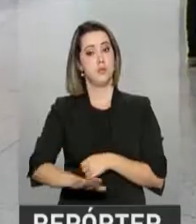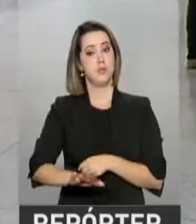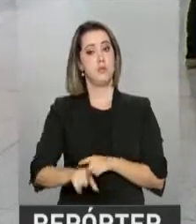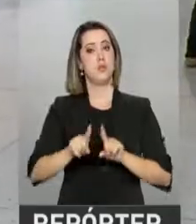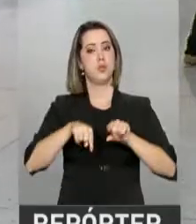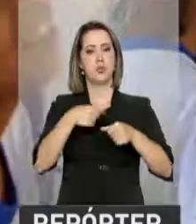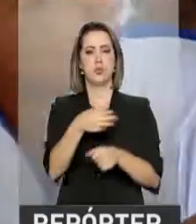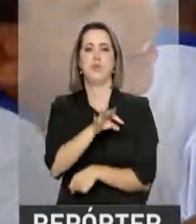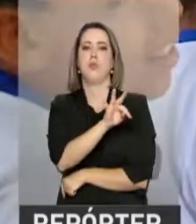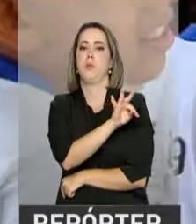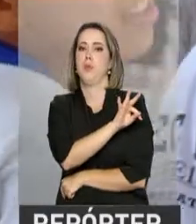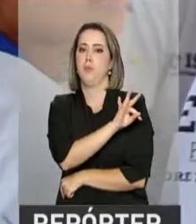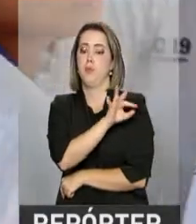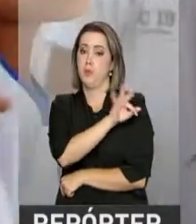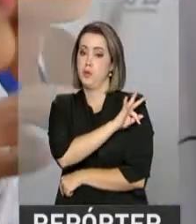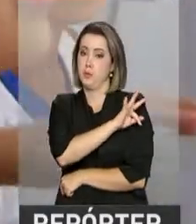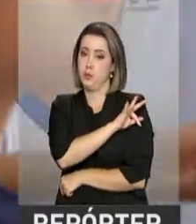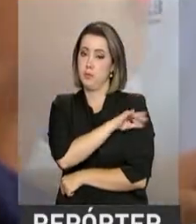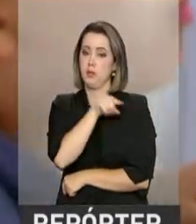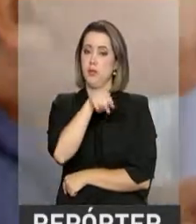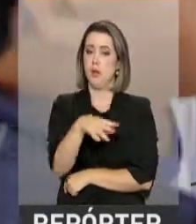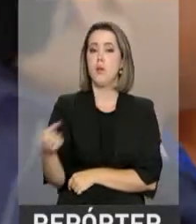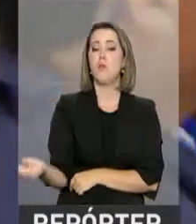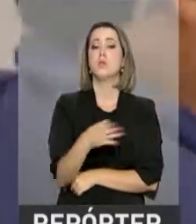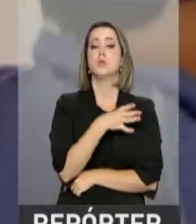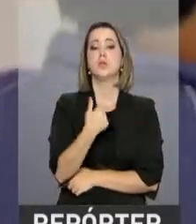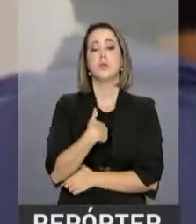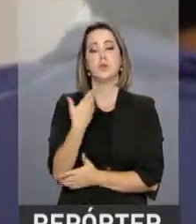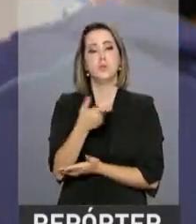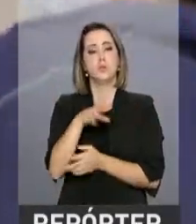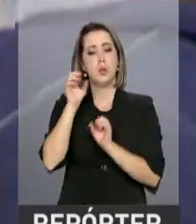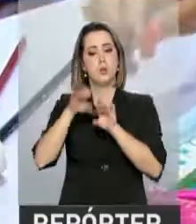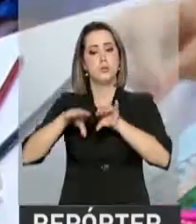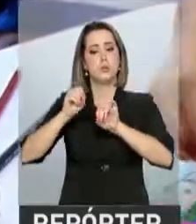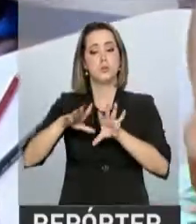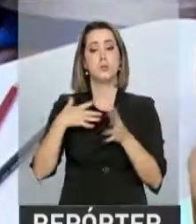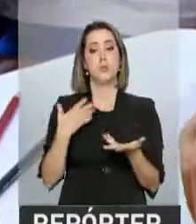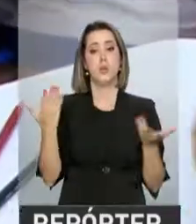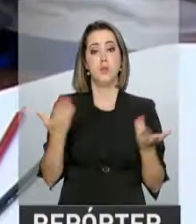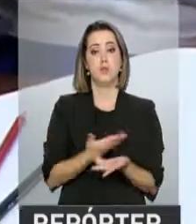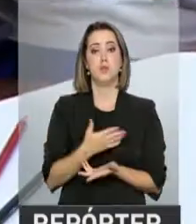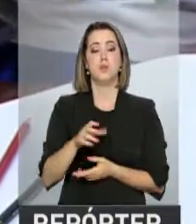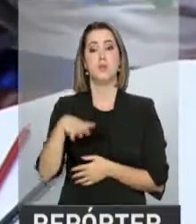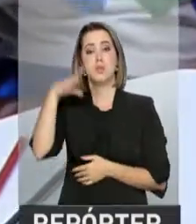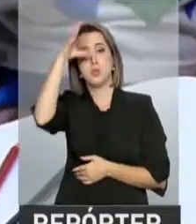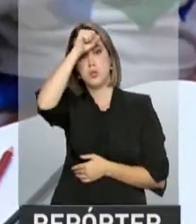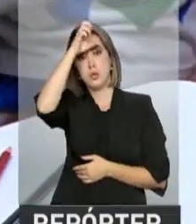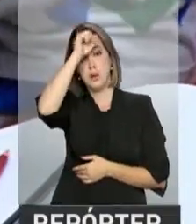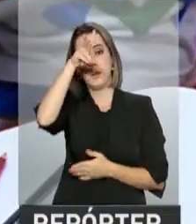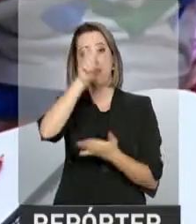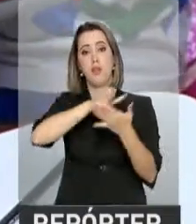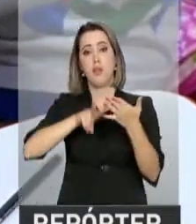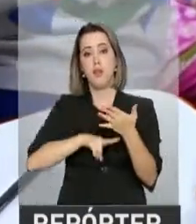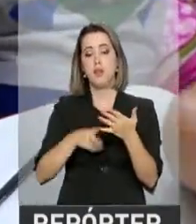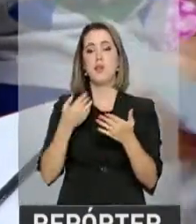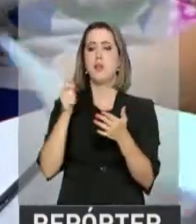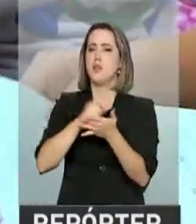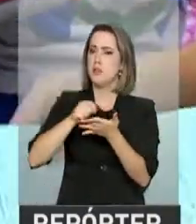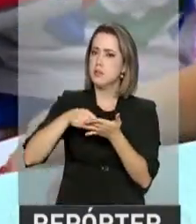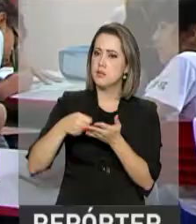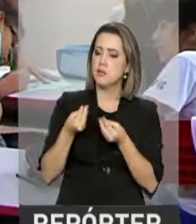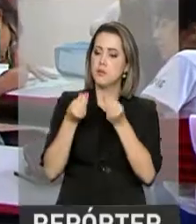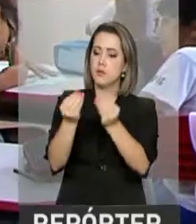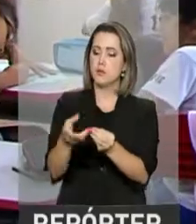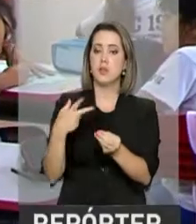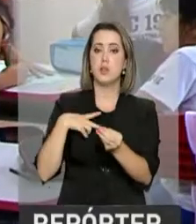fundamental entre as novidades da última versão a orientação de que a alfabetização deve ser assegurada aos